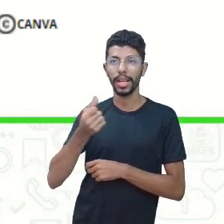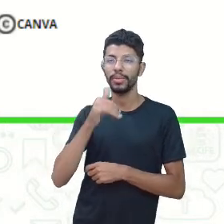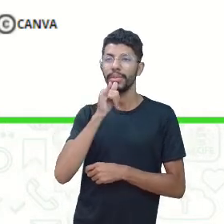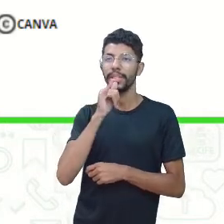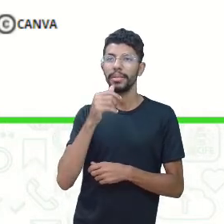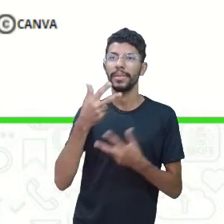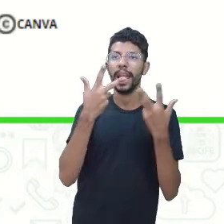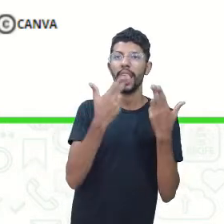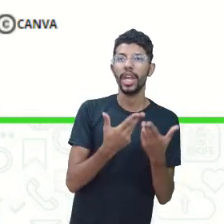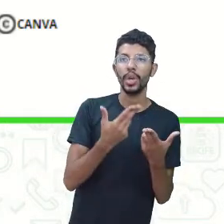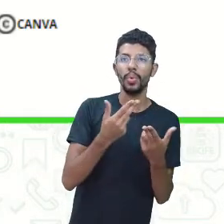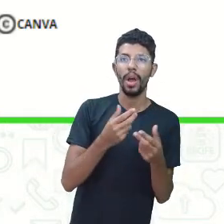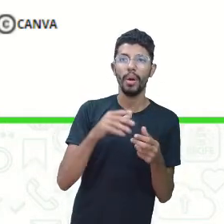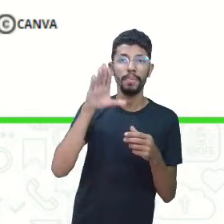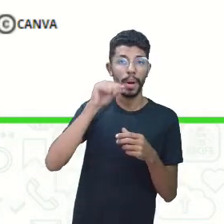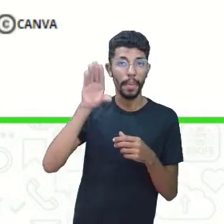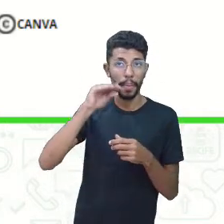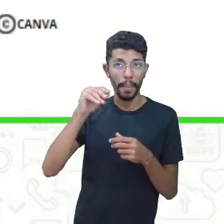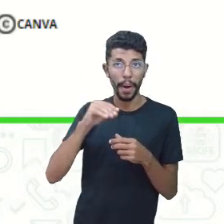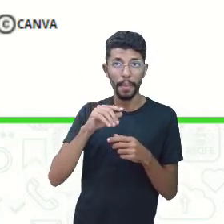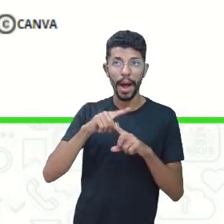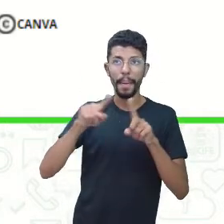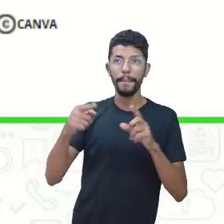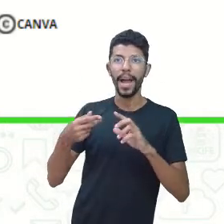exemplo, consertar, não é?